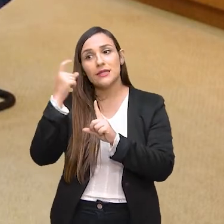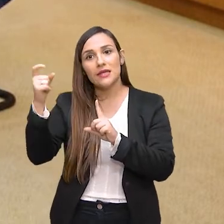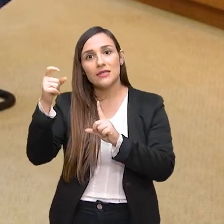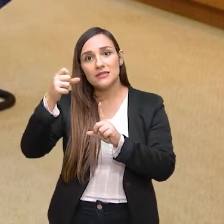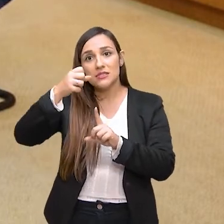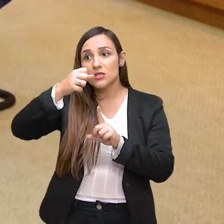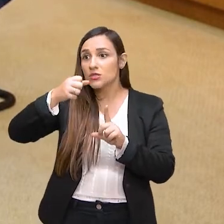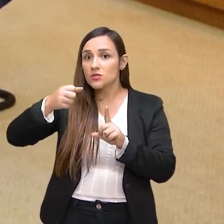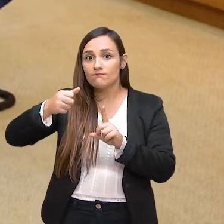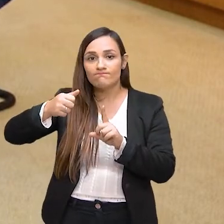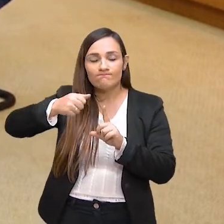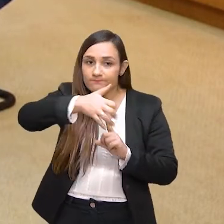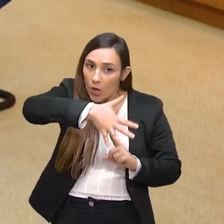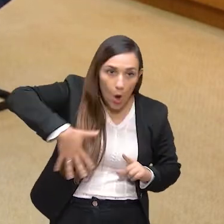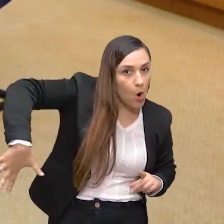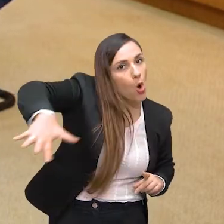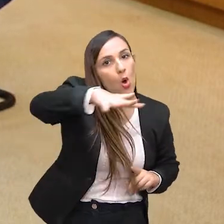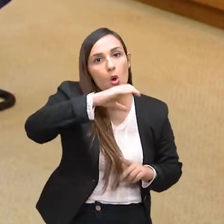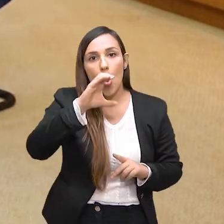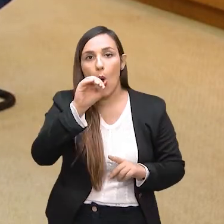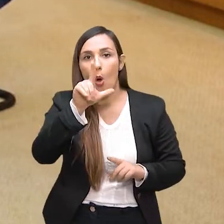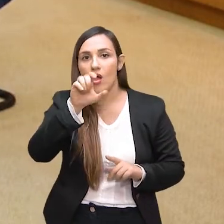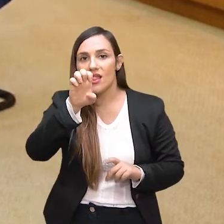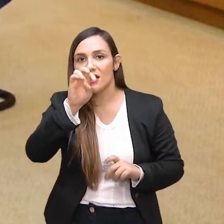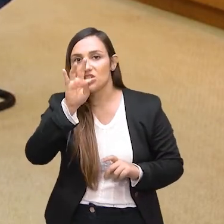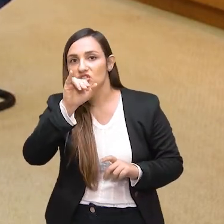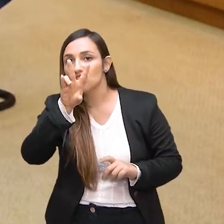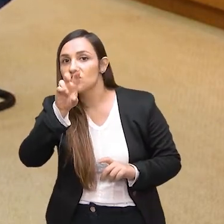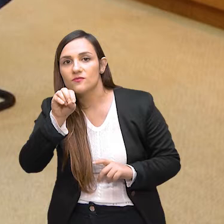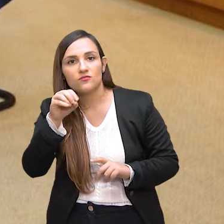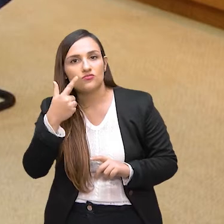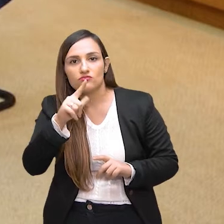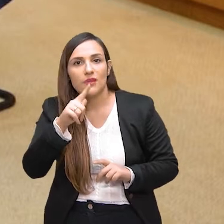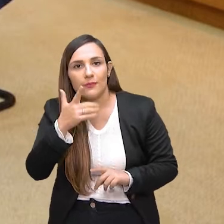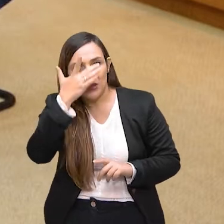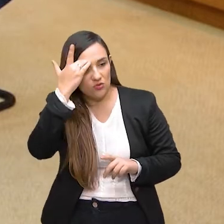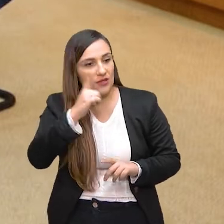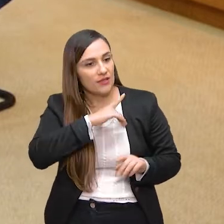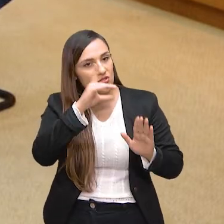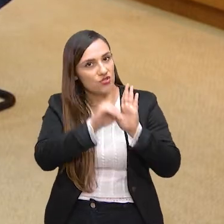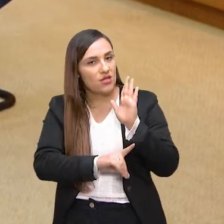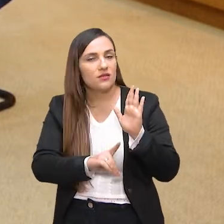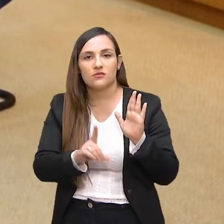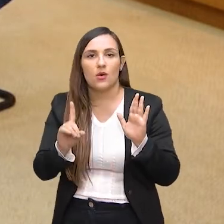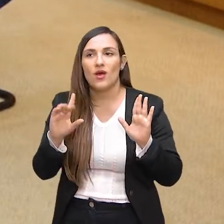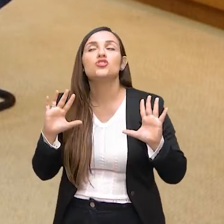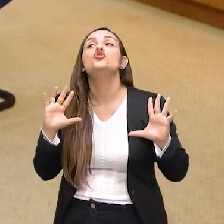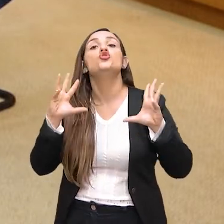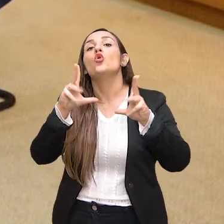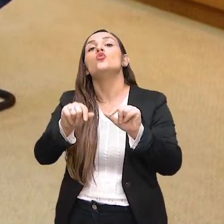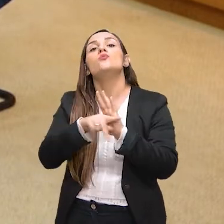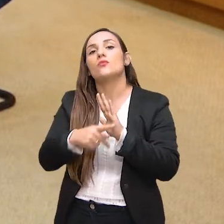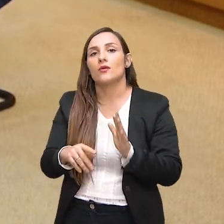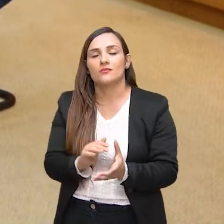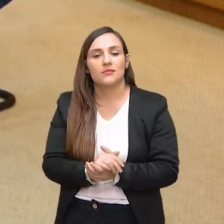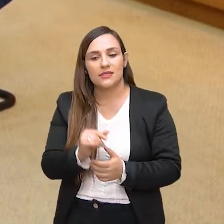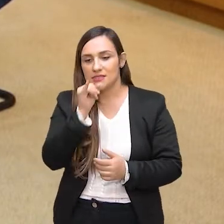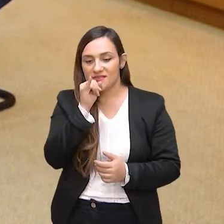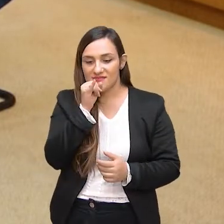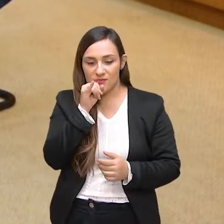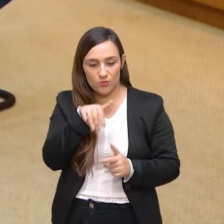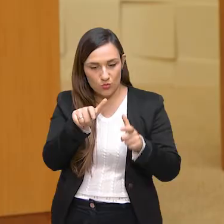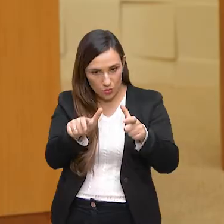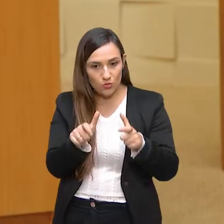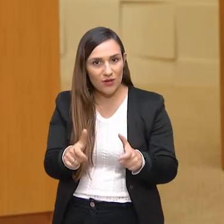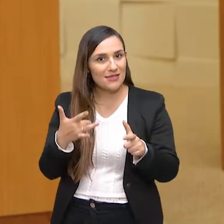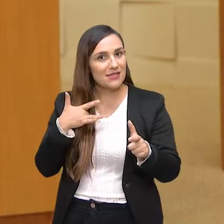que não há um titular, você não pode identificar um titular daquele direito. Quer dizer, o direito ao meio ambiente saudável é um direito de todos